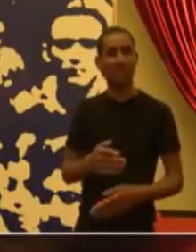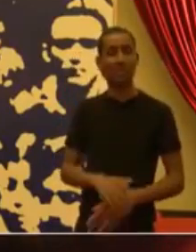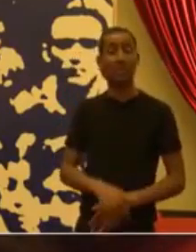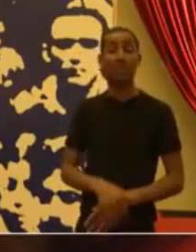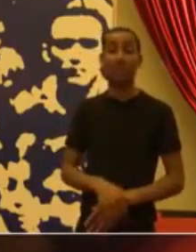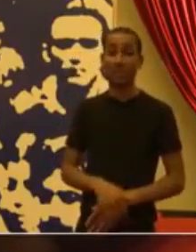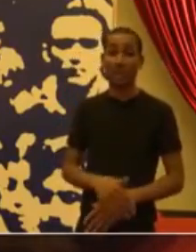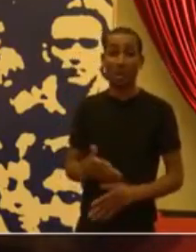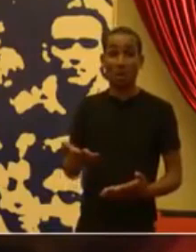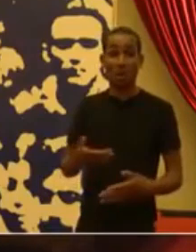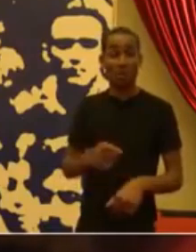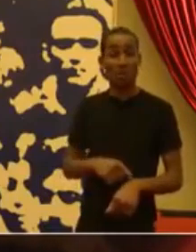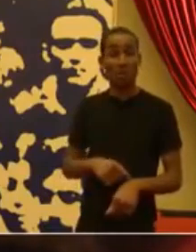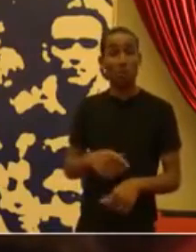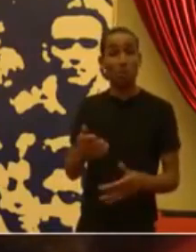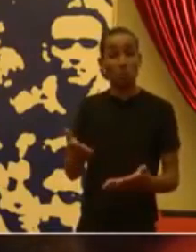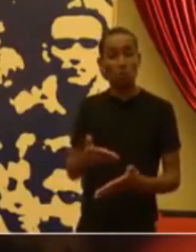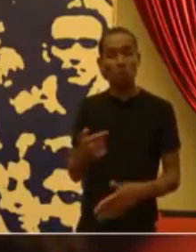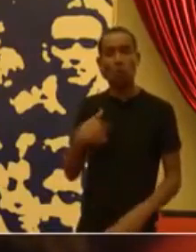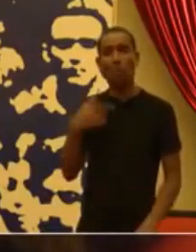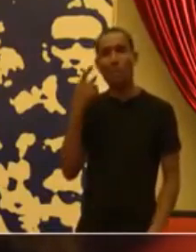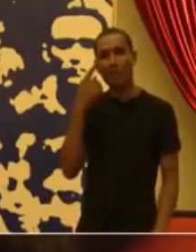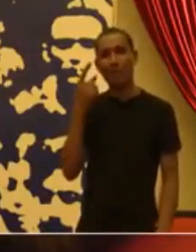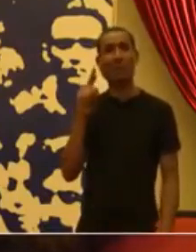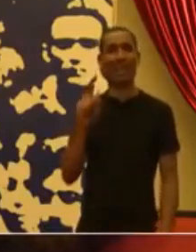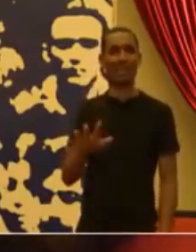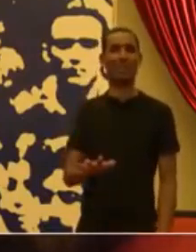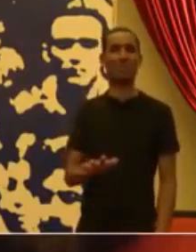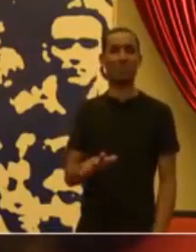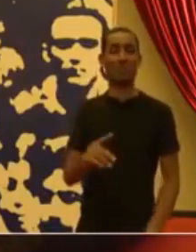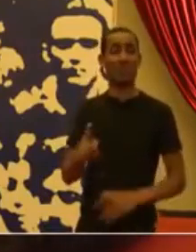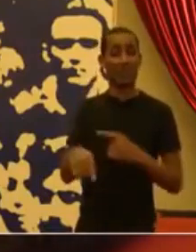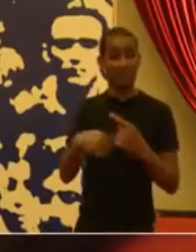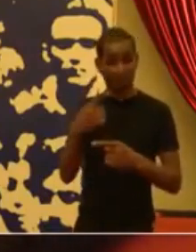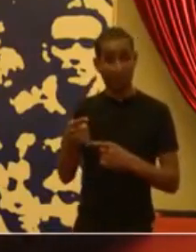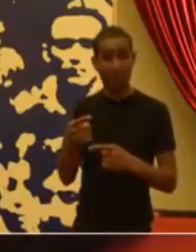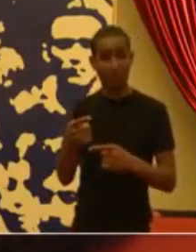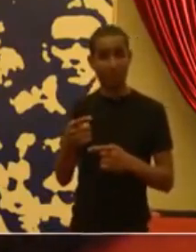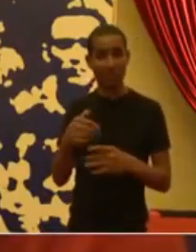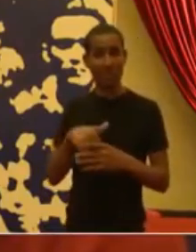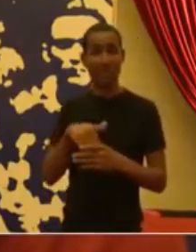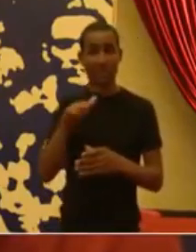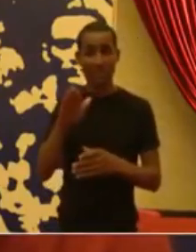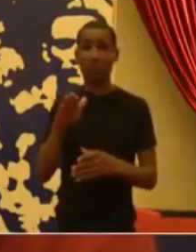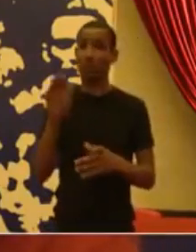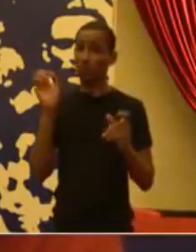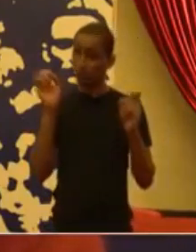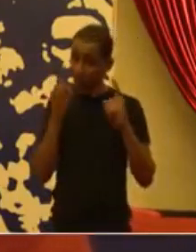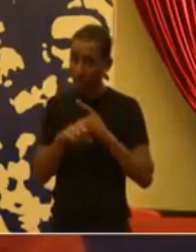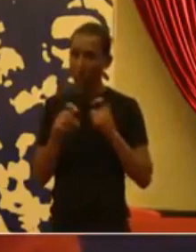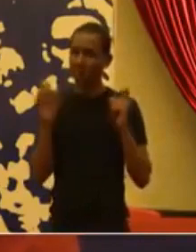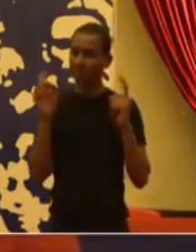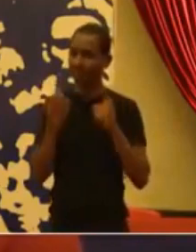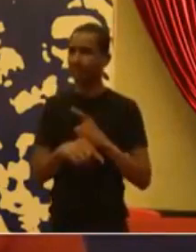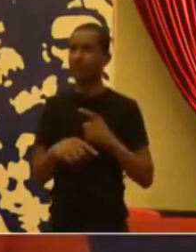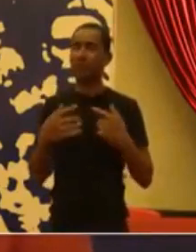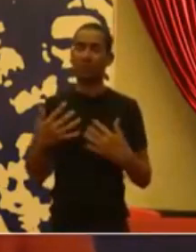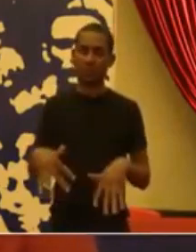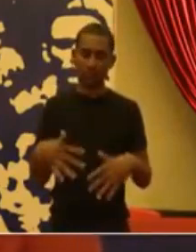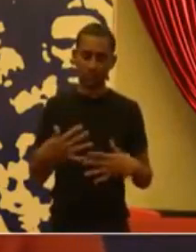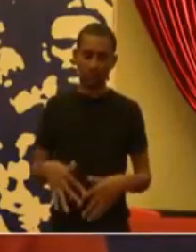E esse momento de hoje eu acho que é um pouco isso, assim. Depois dessa eleição, que foi muito, muito difícil, muito, muito penosa,